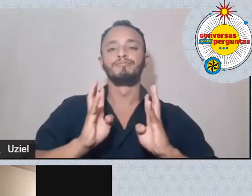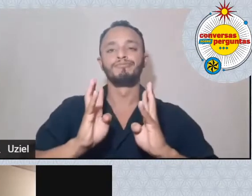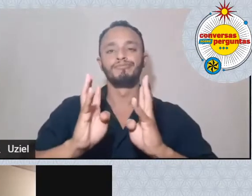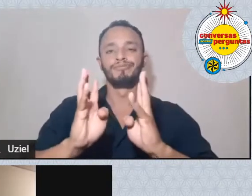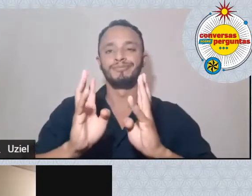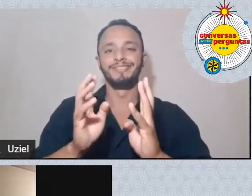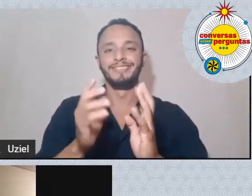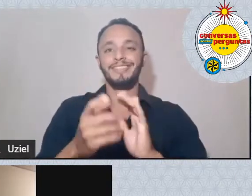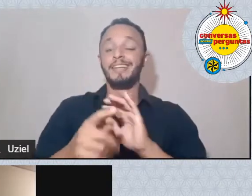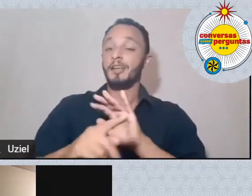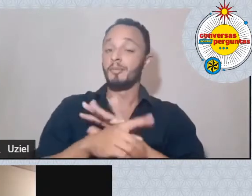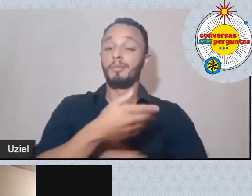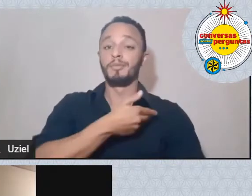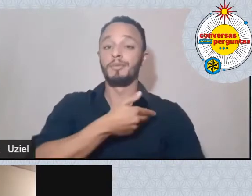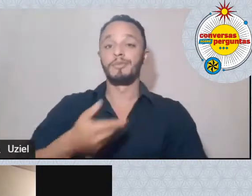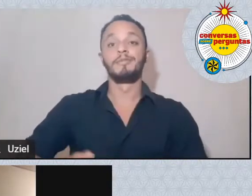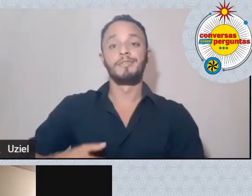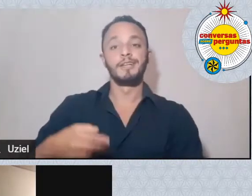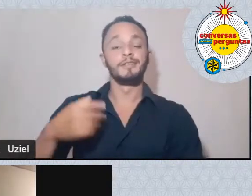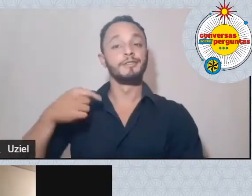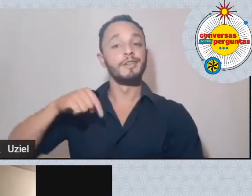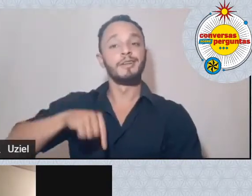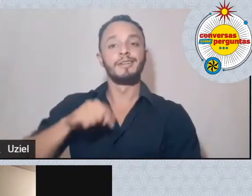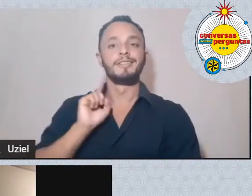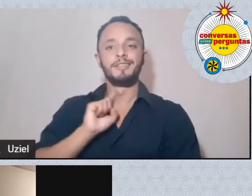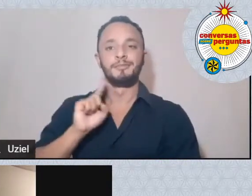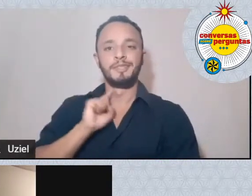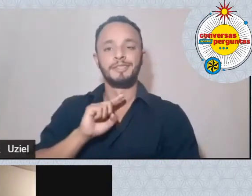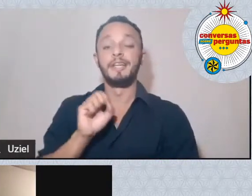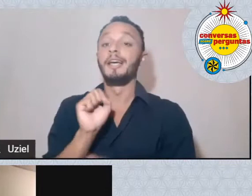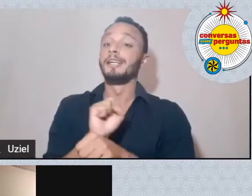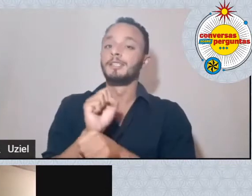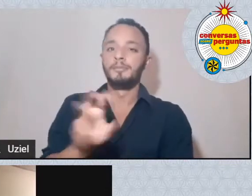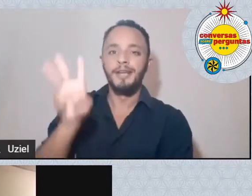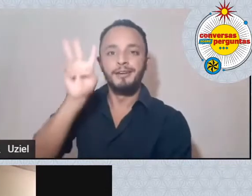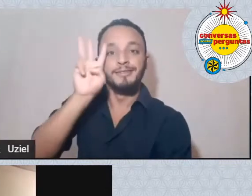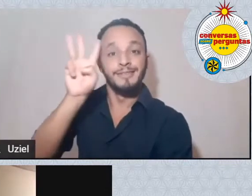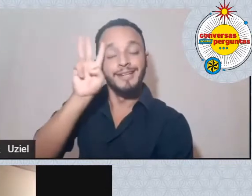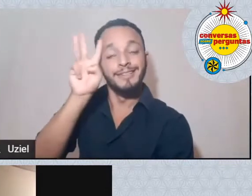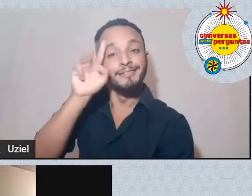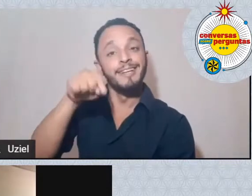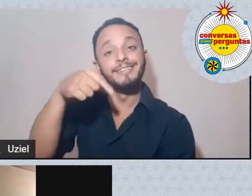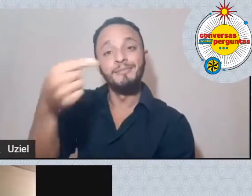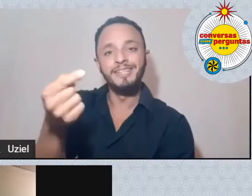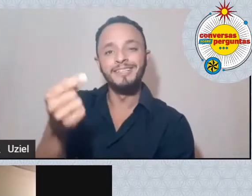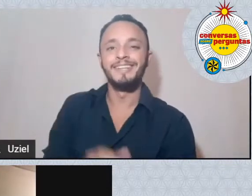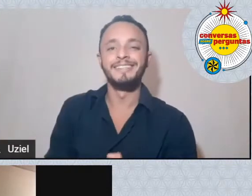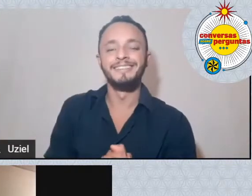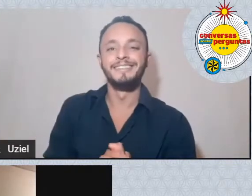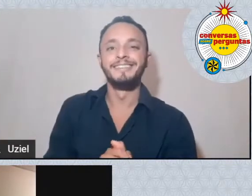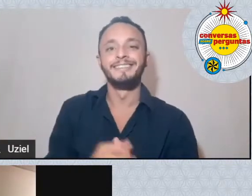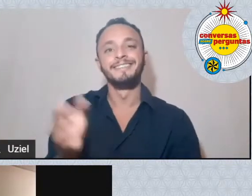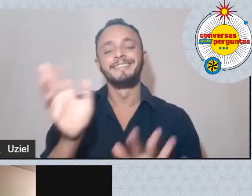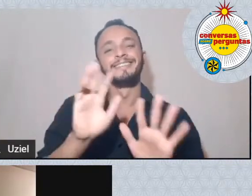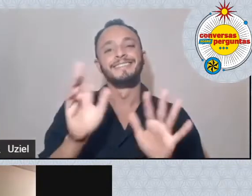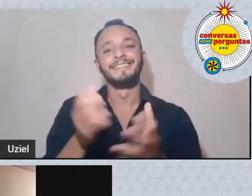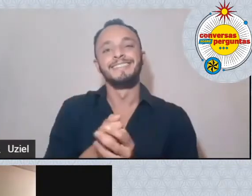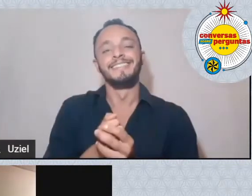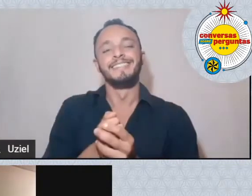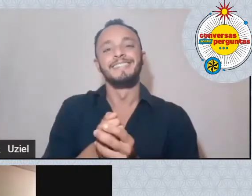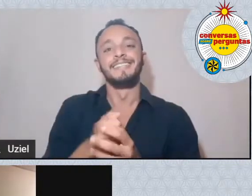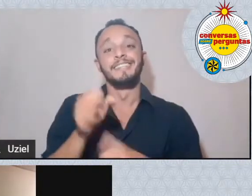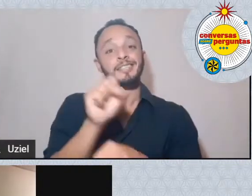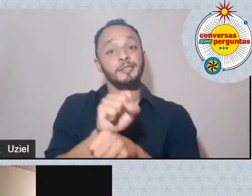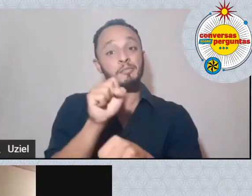de Minas. E esperamos vocês na terça-feira da semana que vem. Sigam aí as nossas redes sociais para acompanhar a programação que